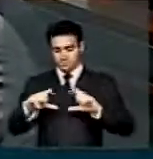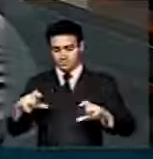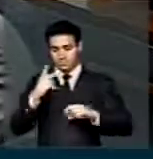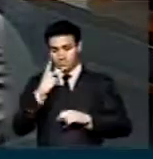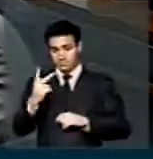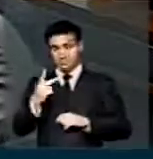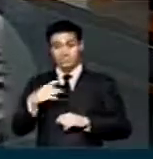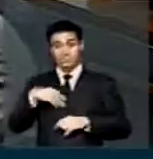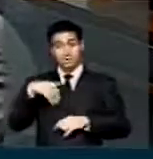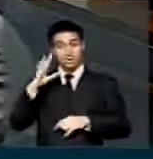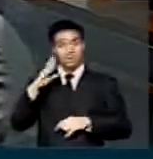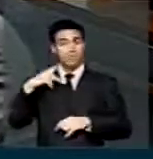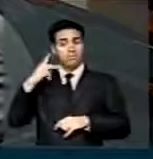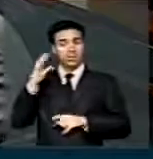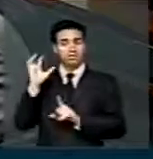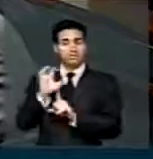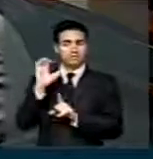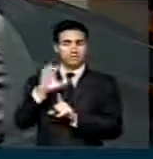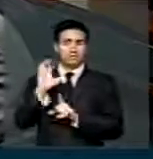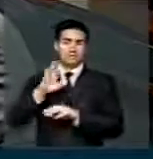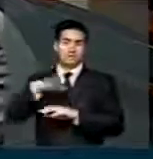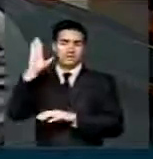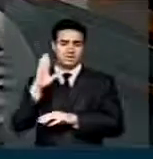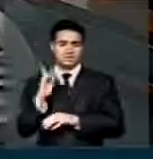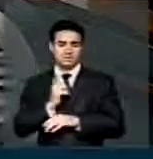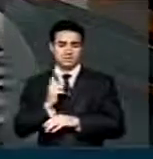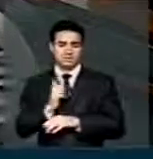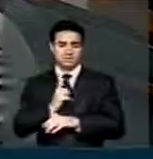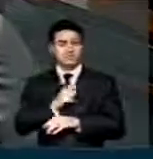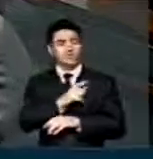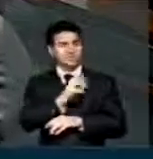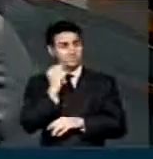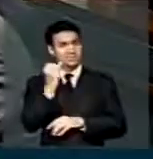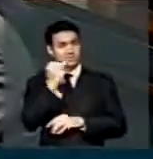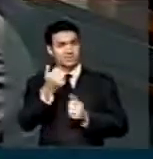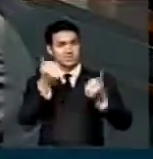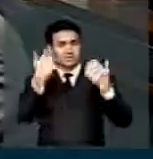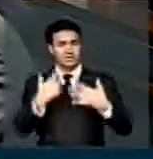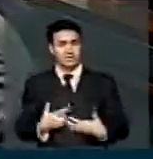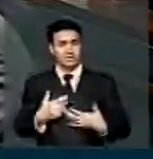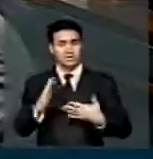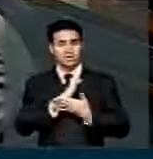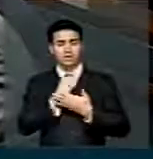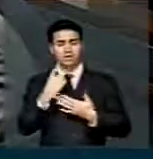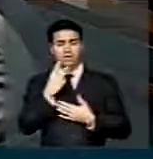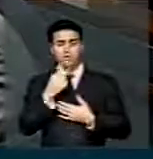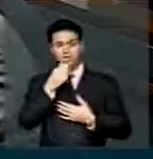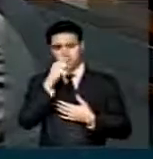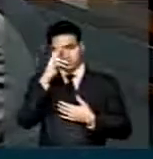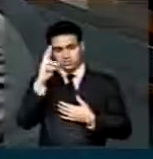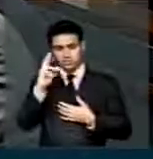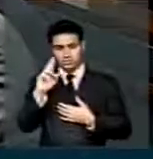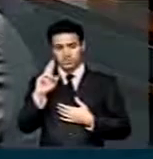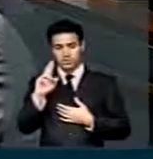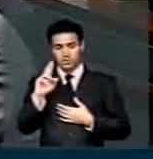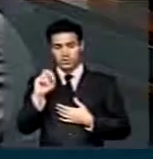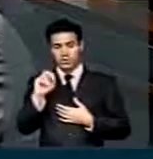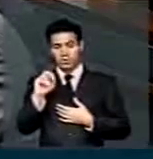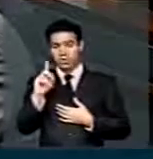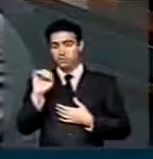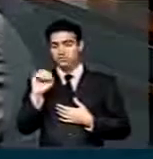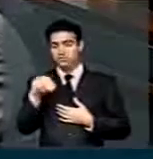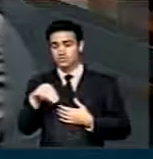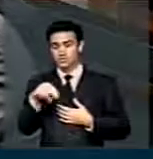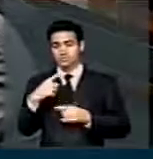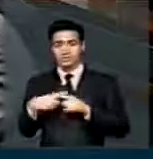forte ingerência política na Petrobras, essa era importante o senhor dizer. Muitas vezes disseram que o senhor até é apelidado de holding aqui. Tamanha